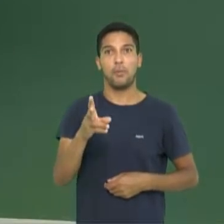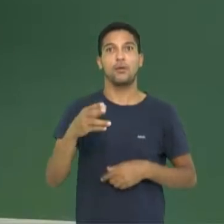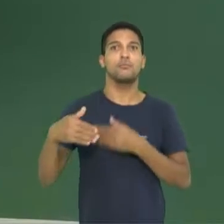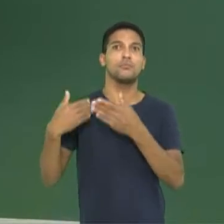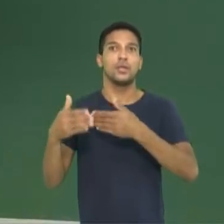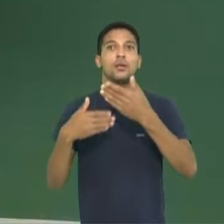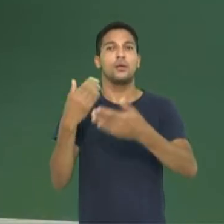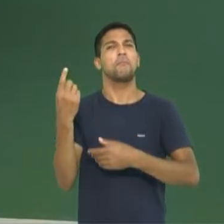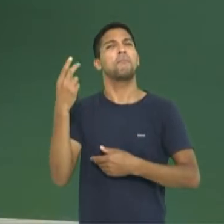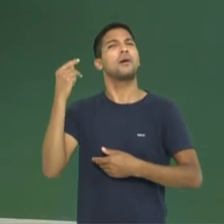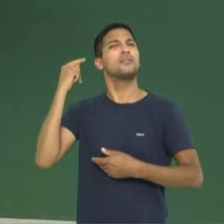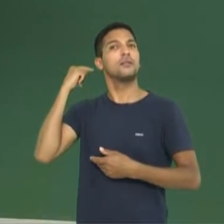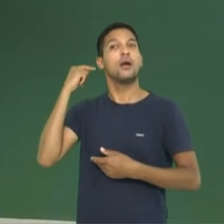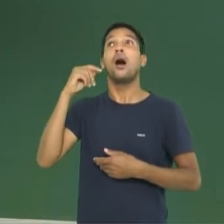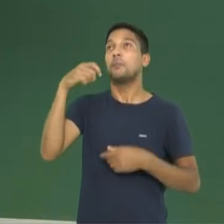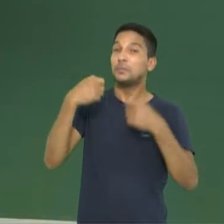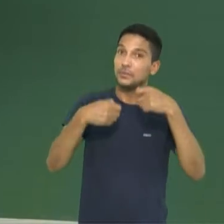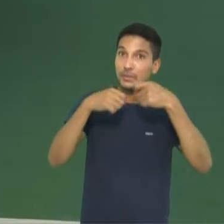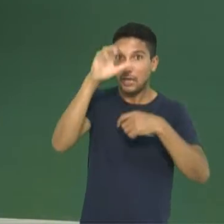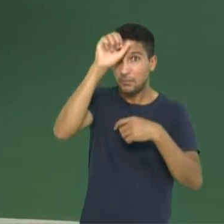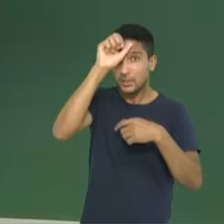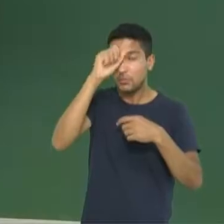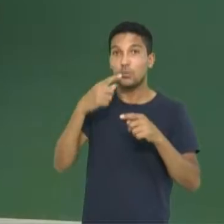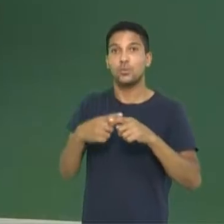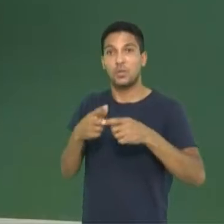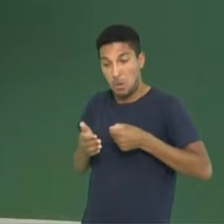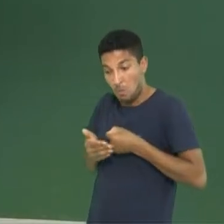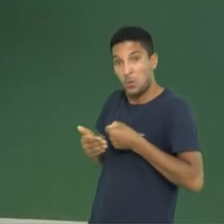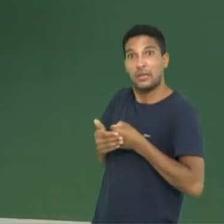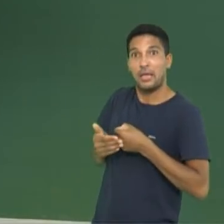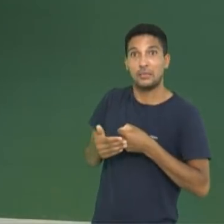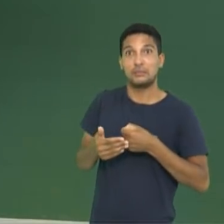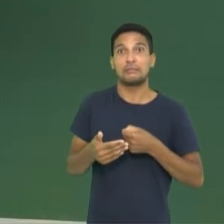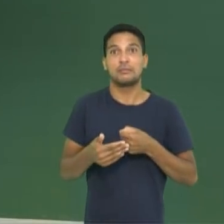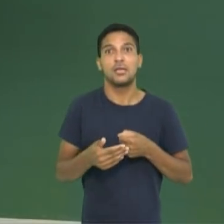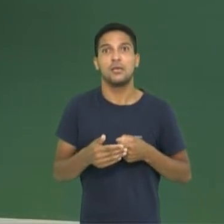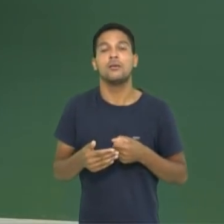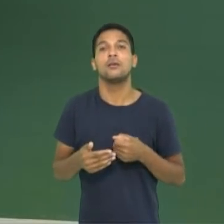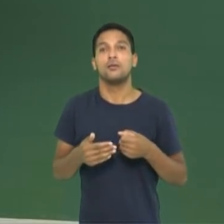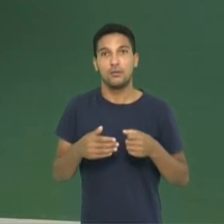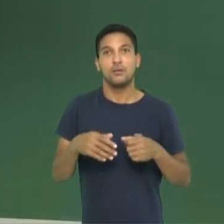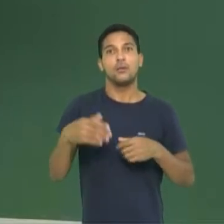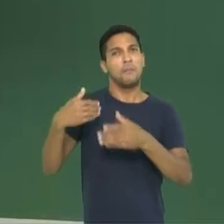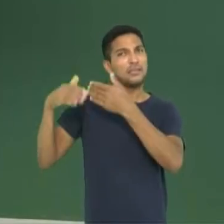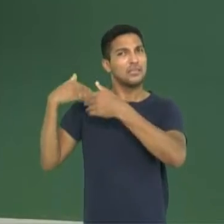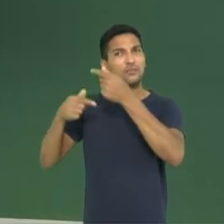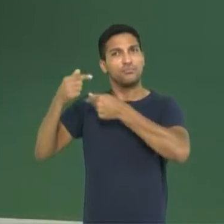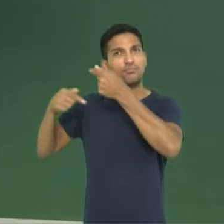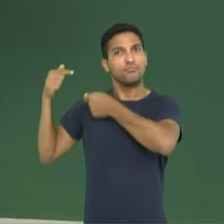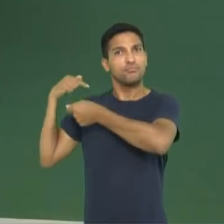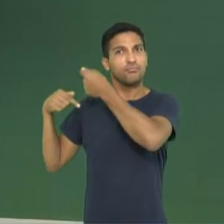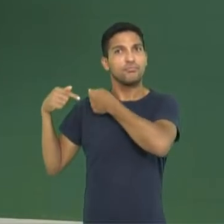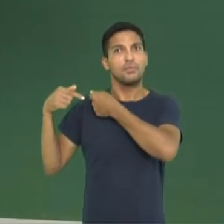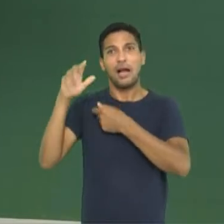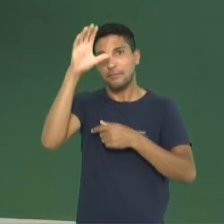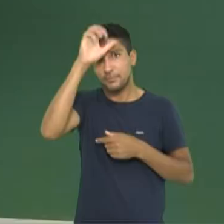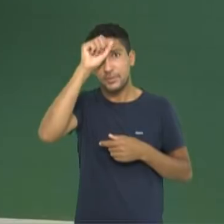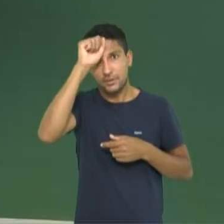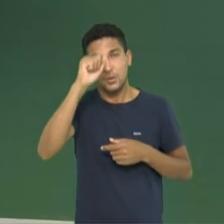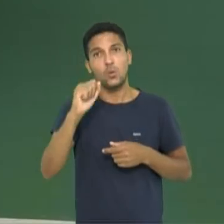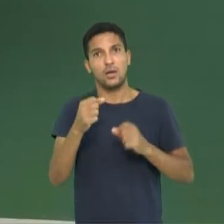de longa distância, daí nós vamos ter os aparelhos ou as armas, tipo bastão, espada ou